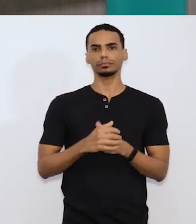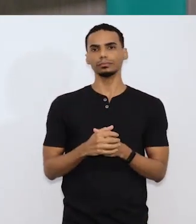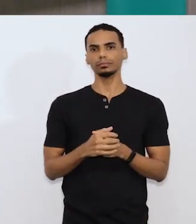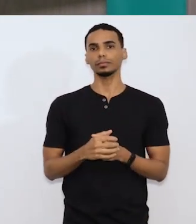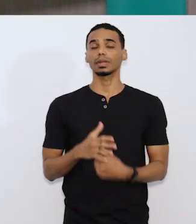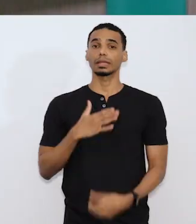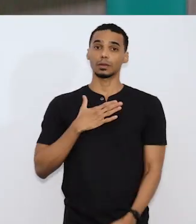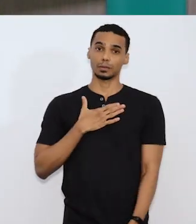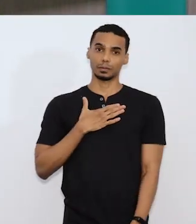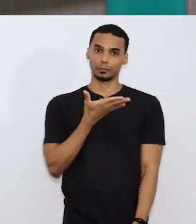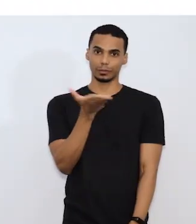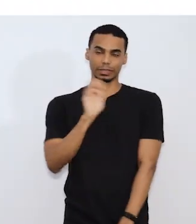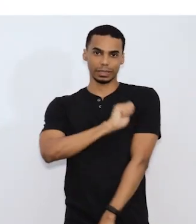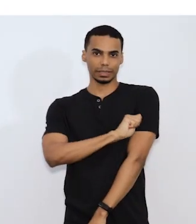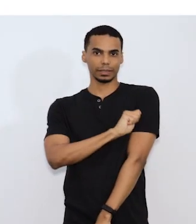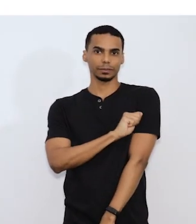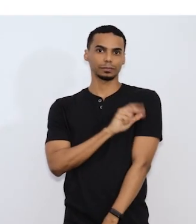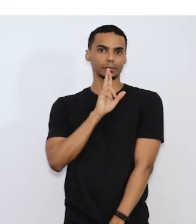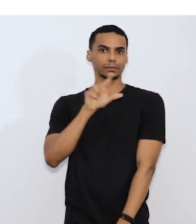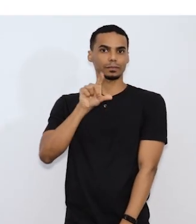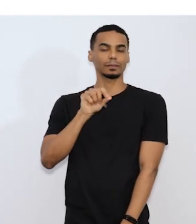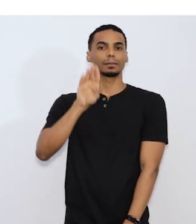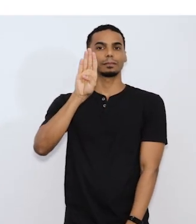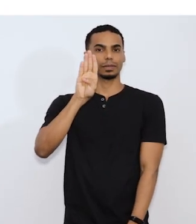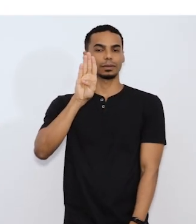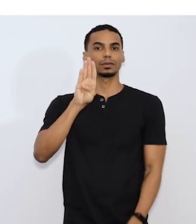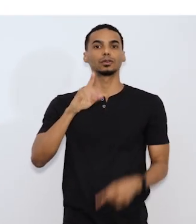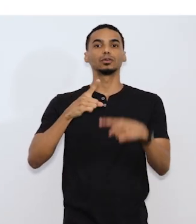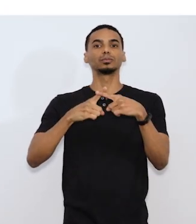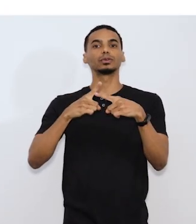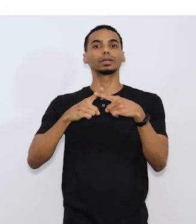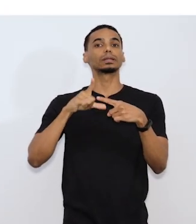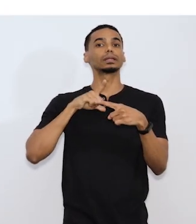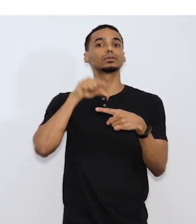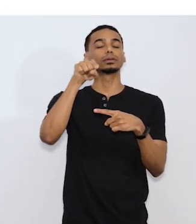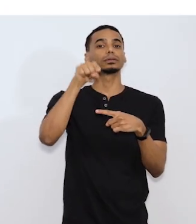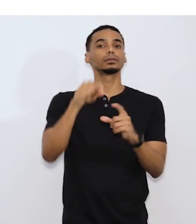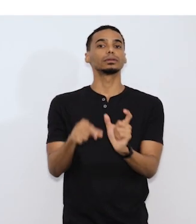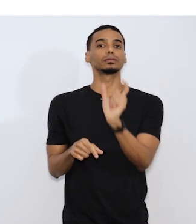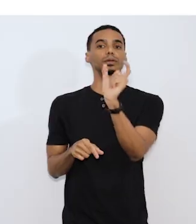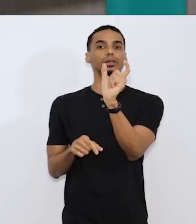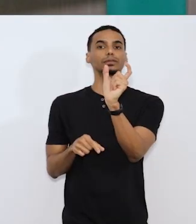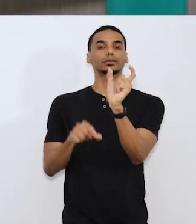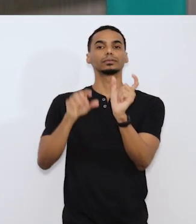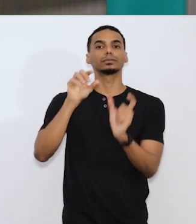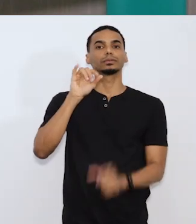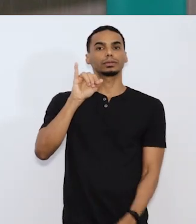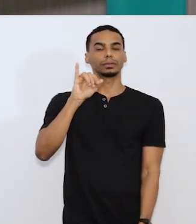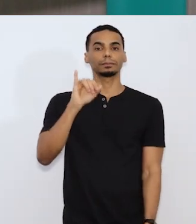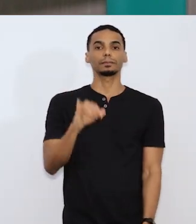estudantes do TAP 3 marcaram aí a letra B de bola, porque nós vamos encontrar aqui, ó, o I,